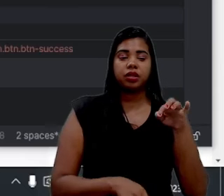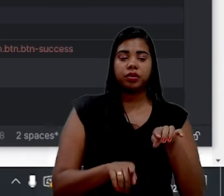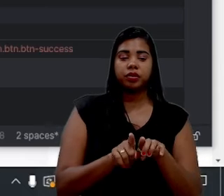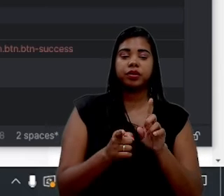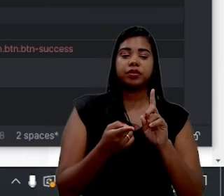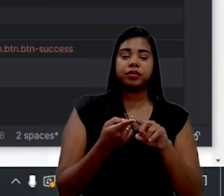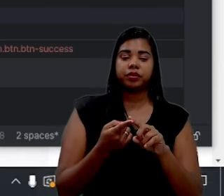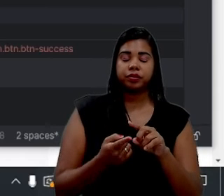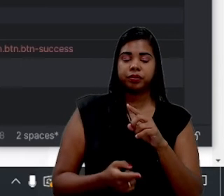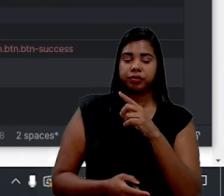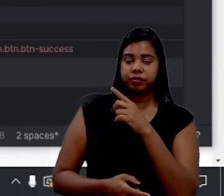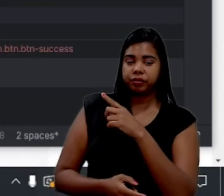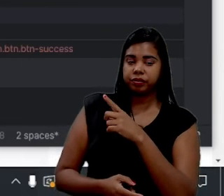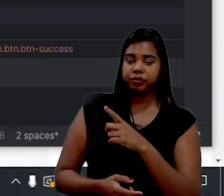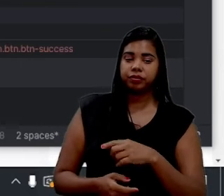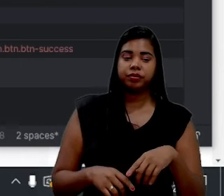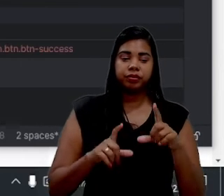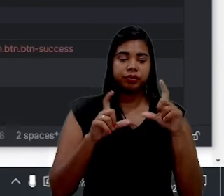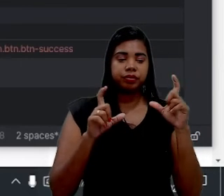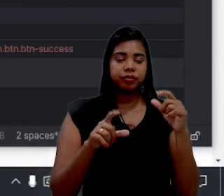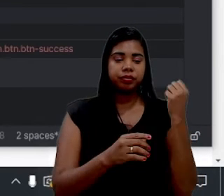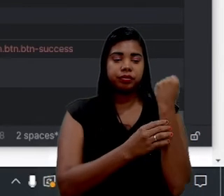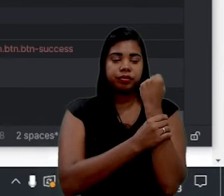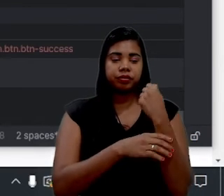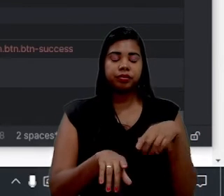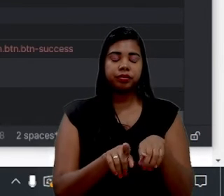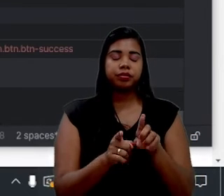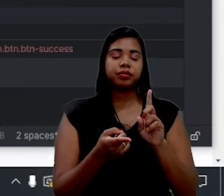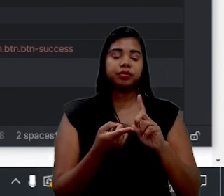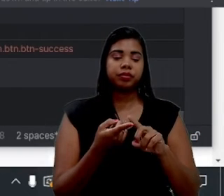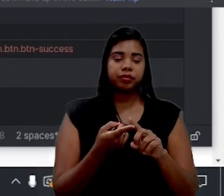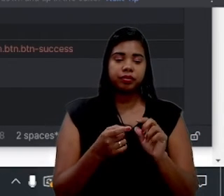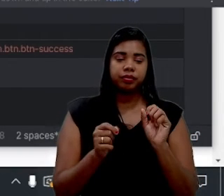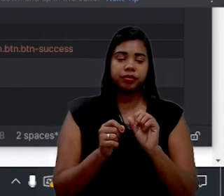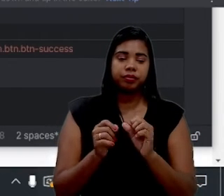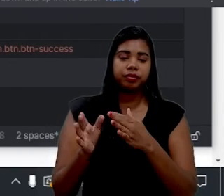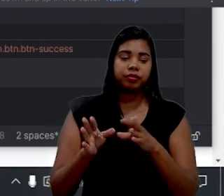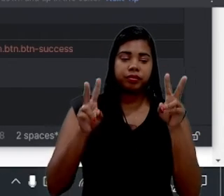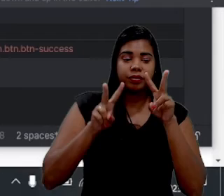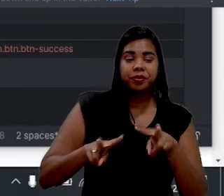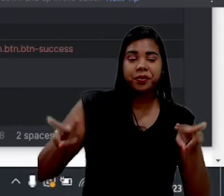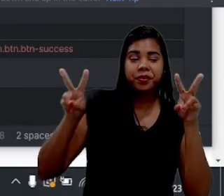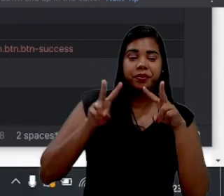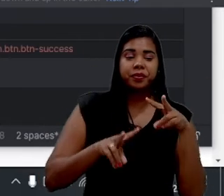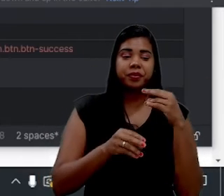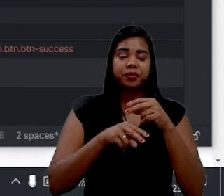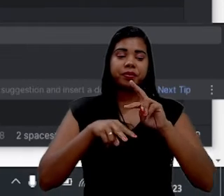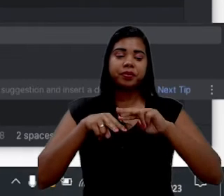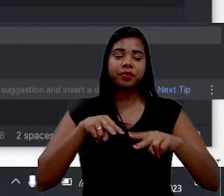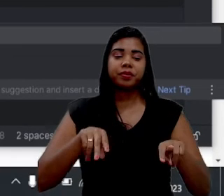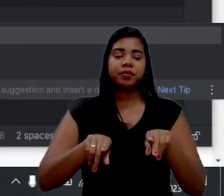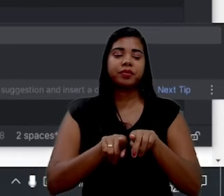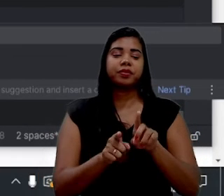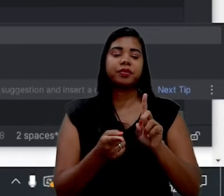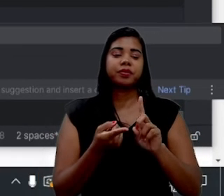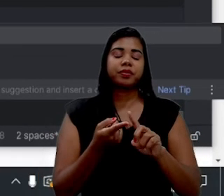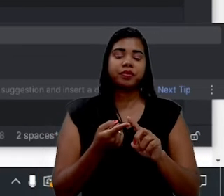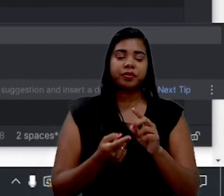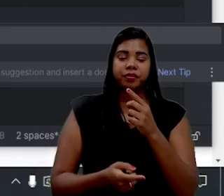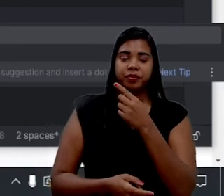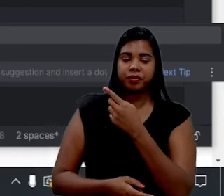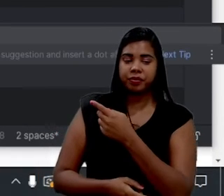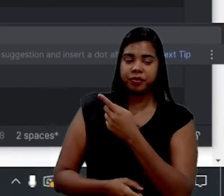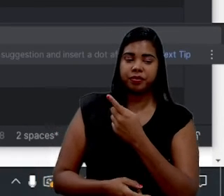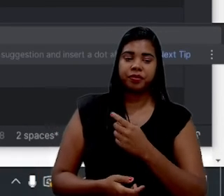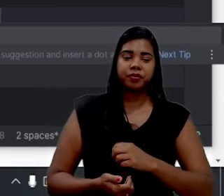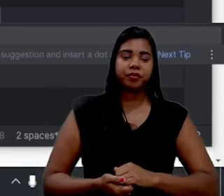envia os dados, bota o sistema de segurança, né, e faz a visualização, ele gera, né, esse form.as underline